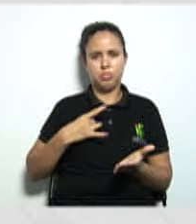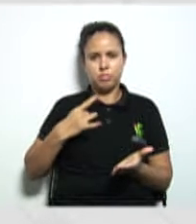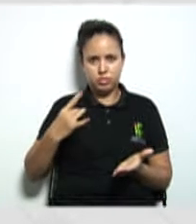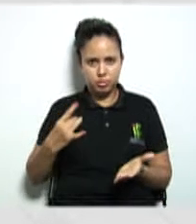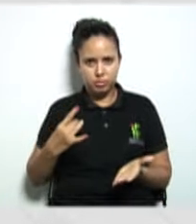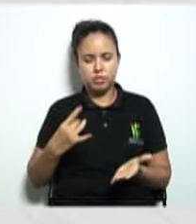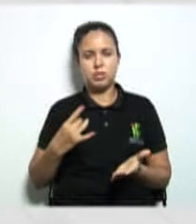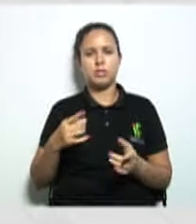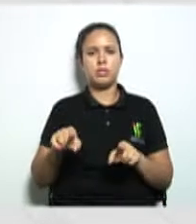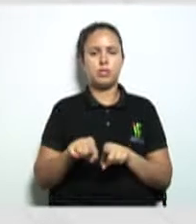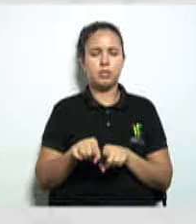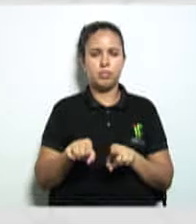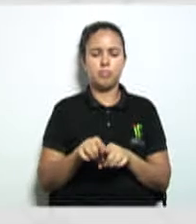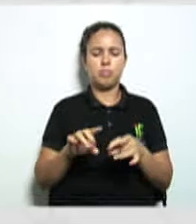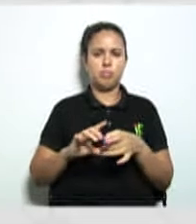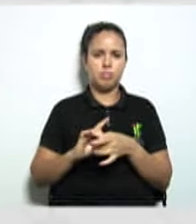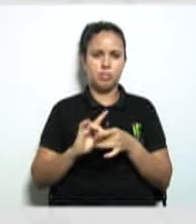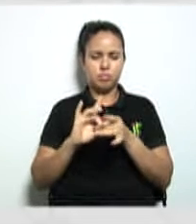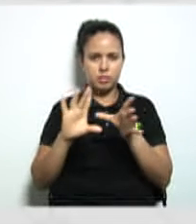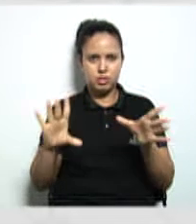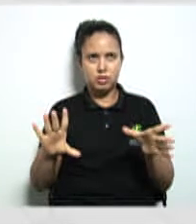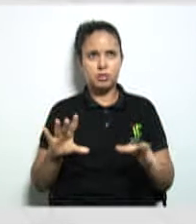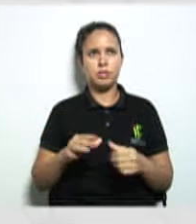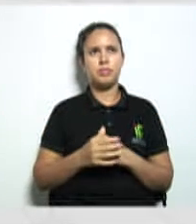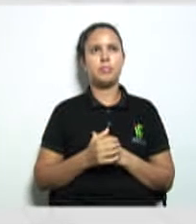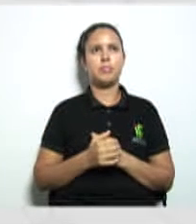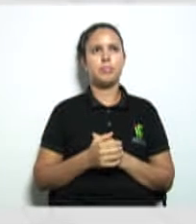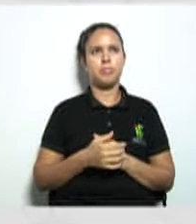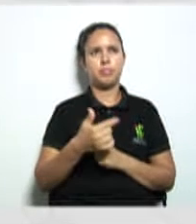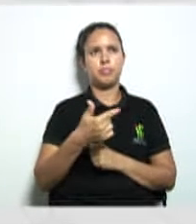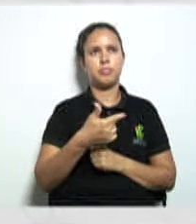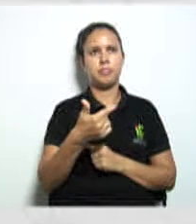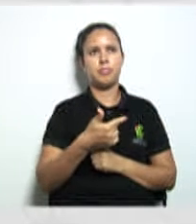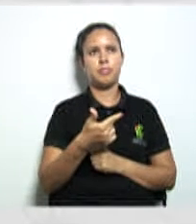Princípio da democracia, né?